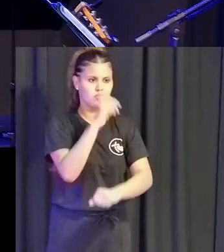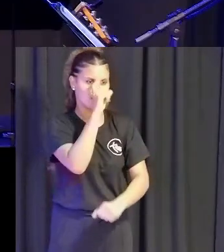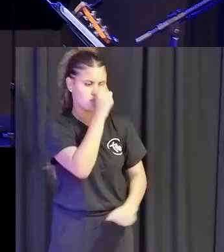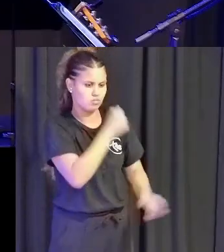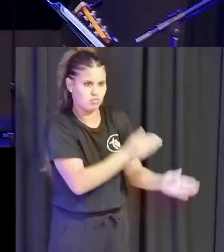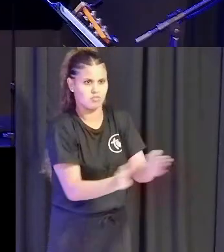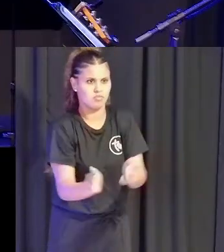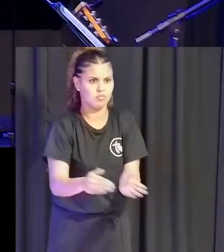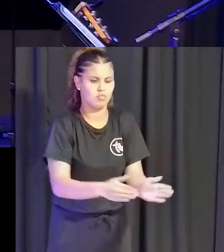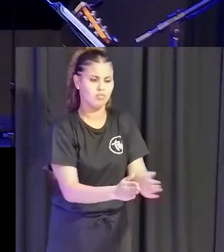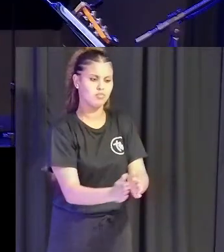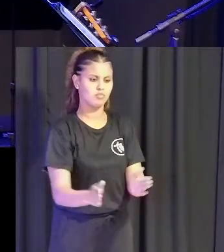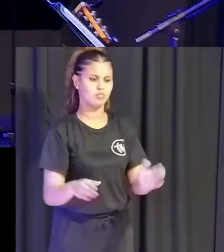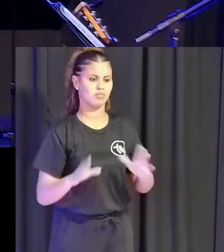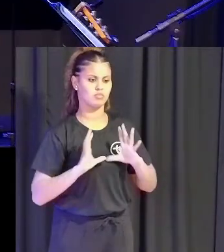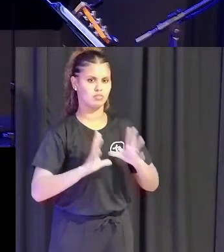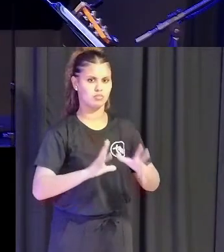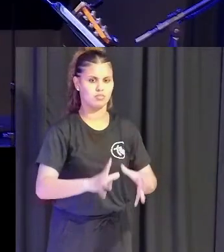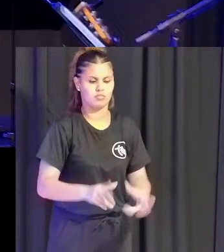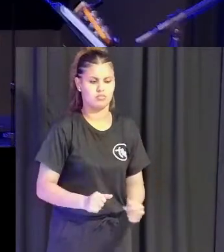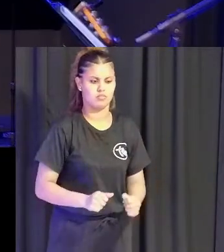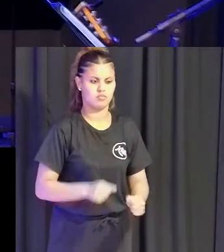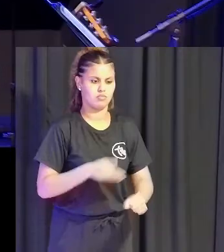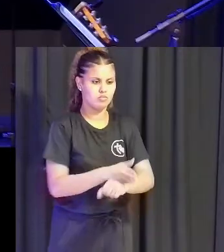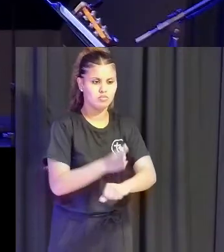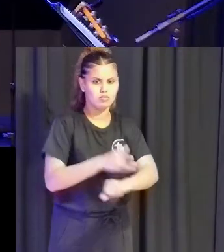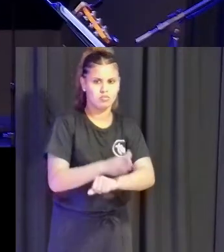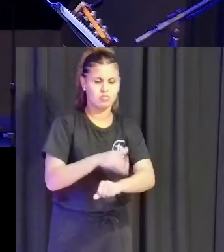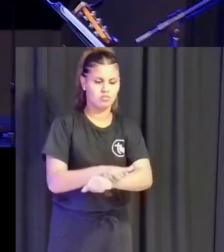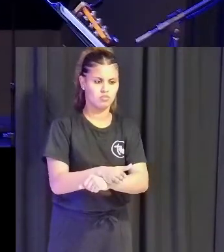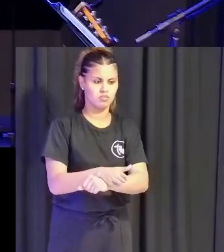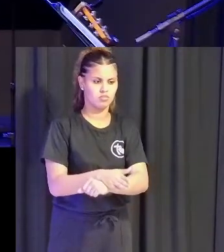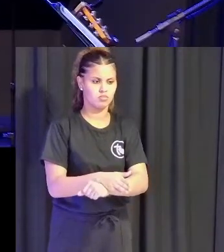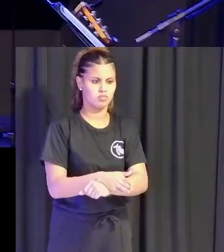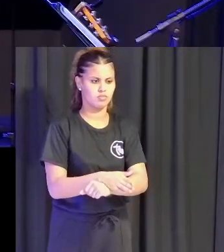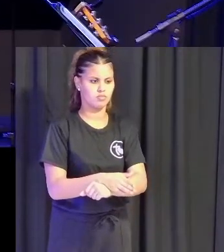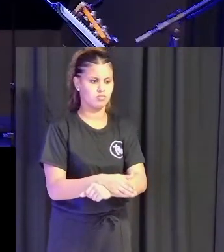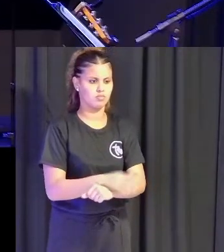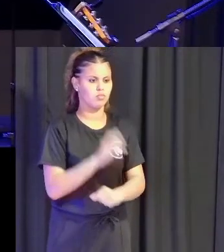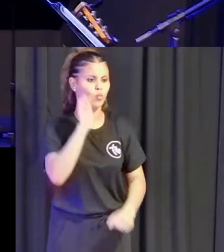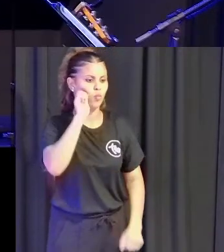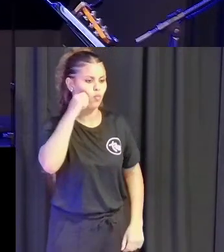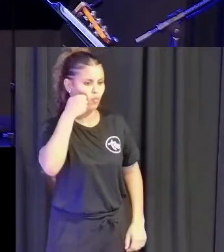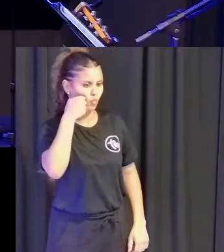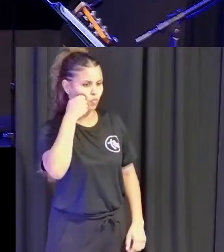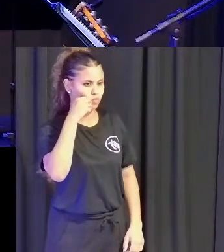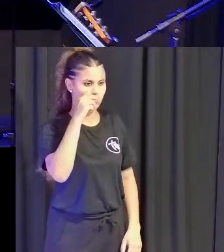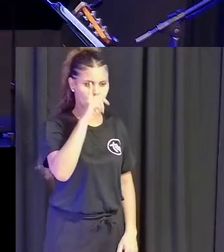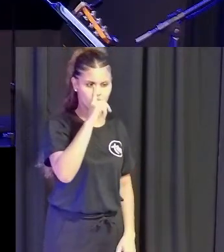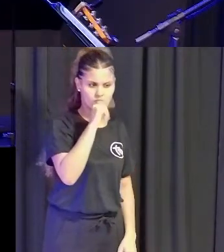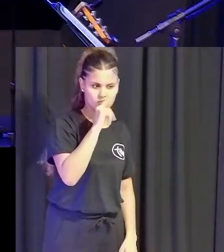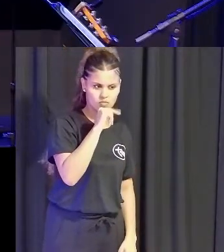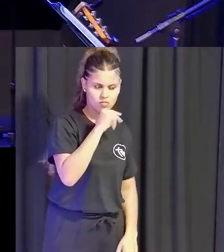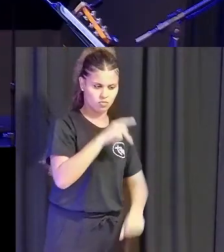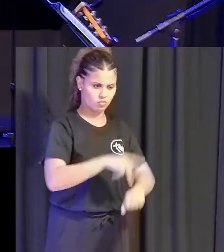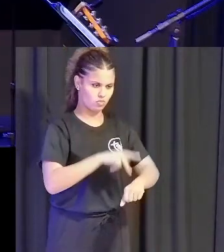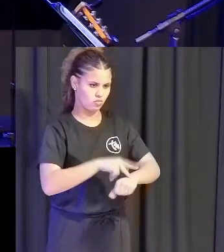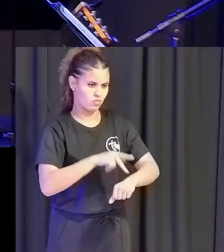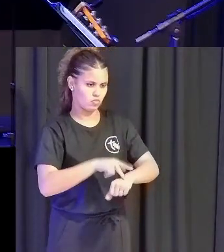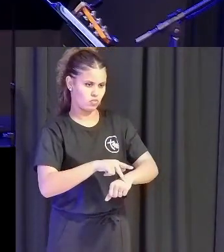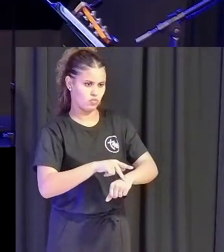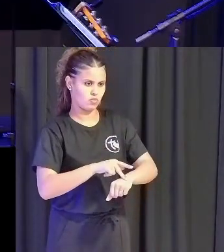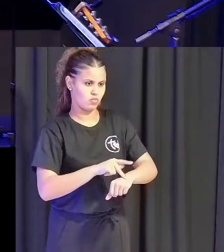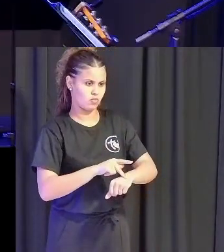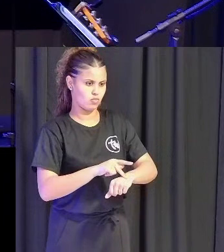pedra espiritual que os seguia. A pedra era Cristo. Versículo 5. Mas Deus não